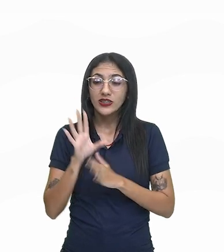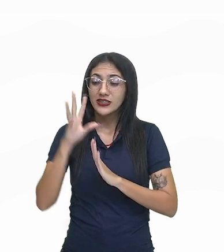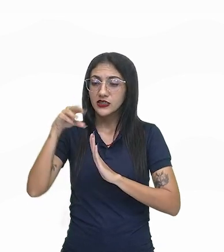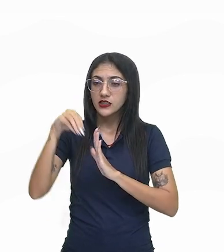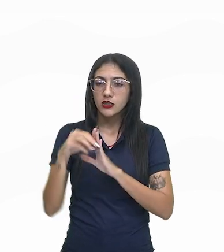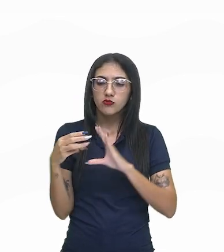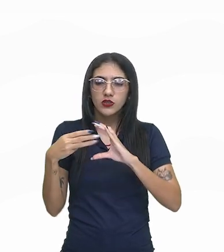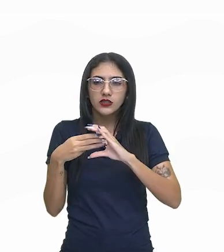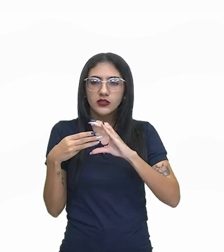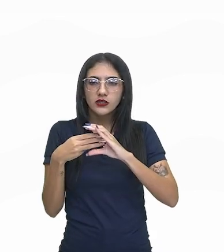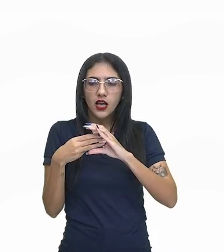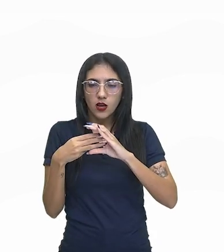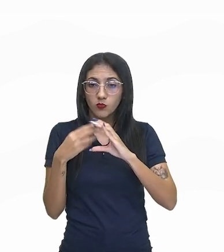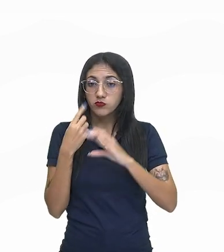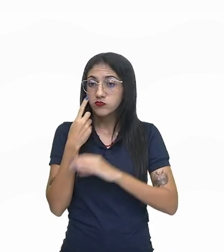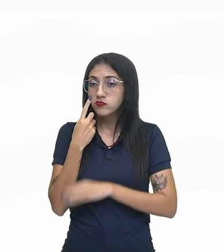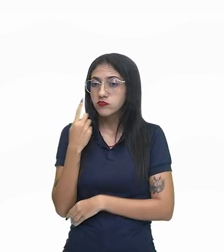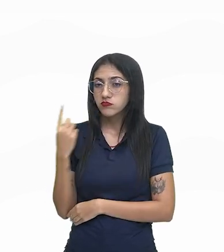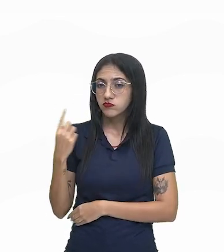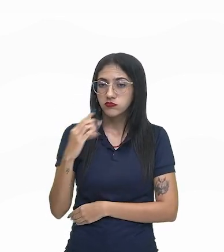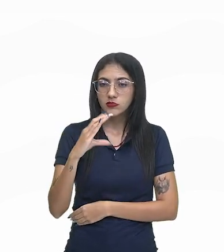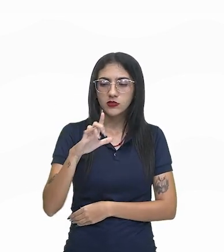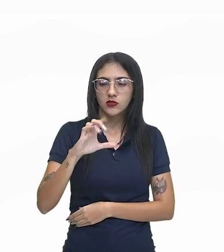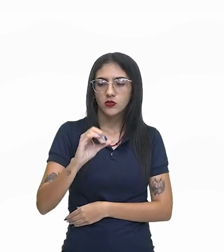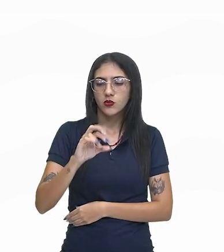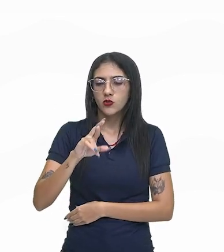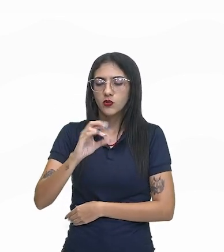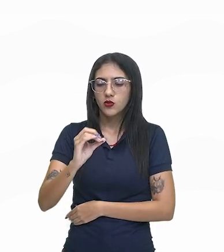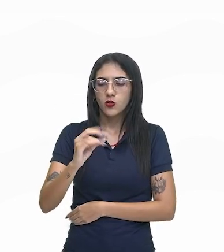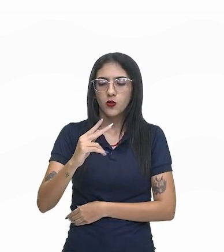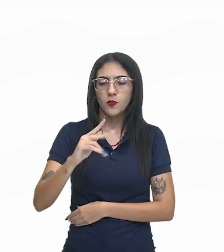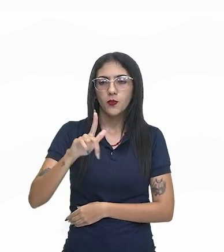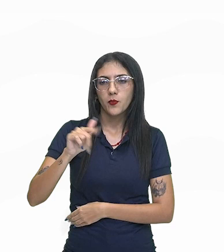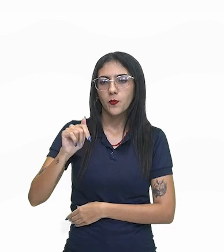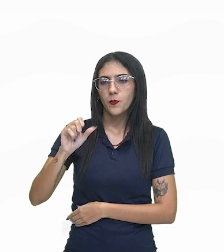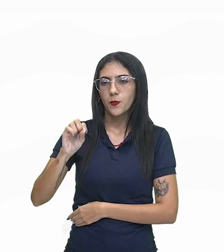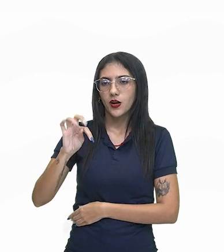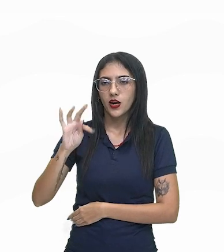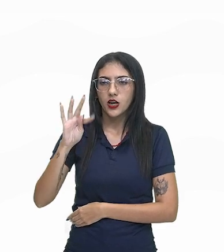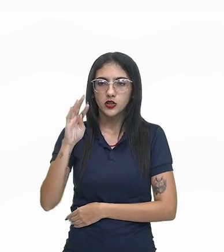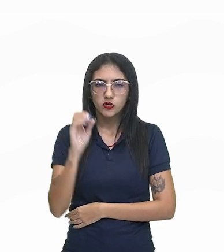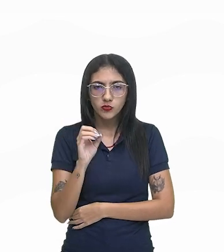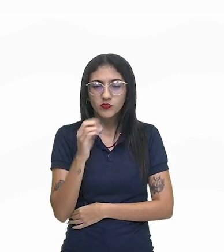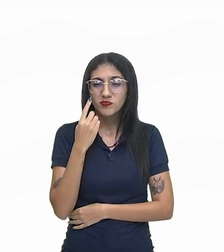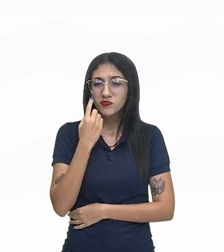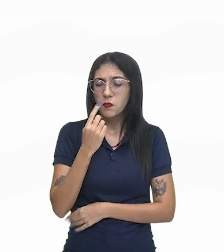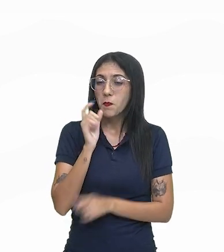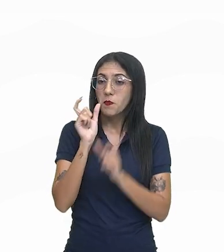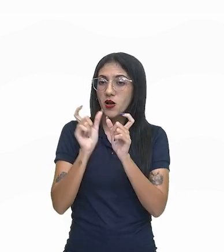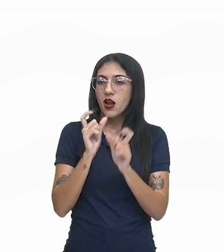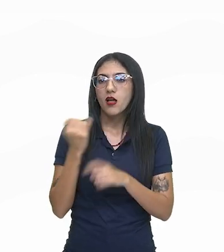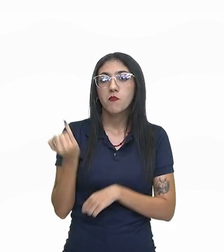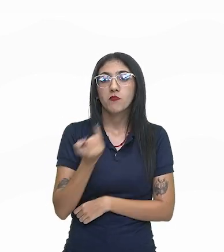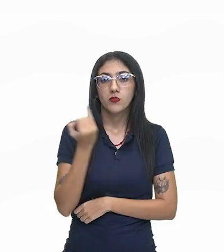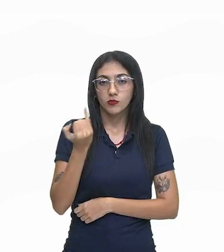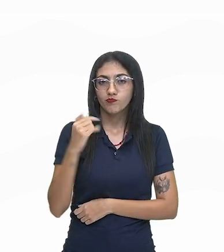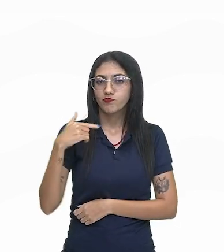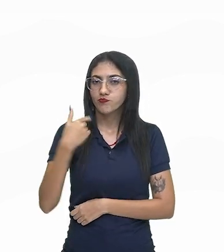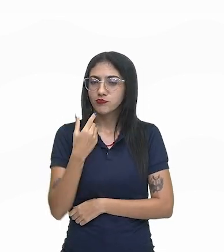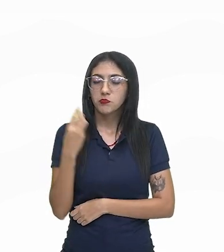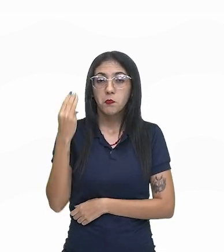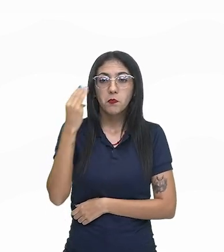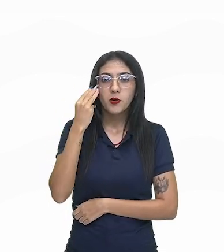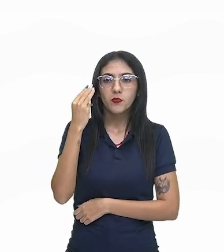cloroplasto. Observem bem aí que são referências chaves, né? São palavras-chave essas para a gente entender